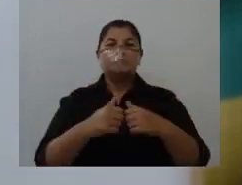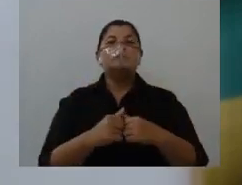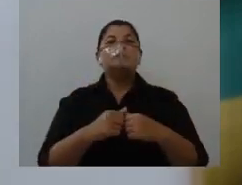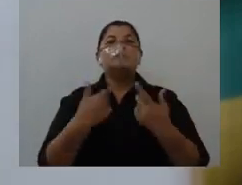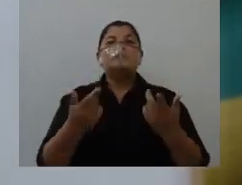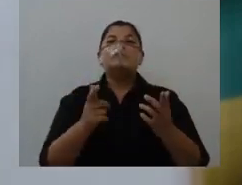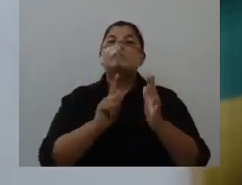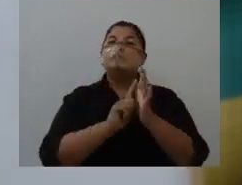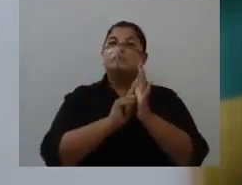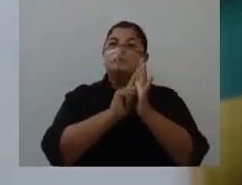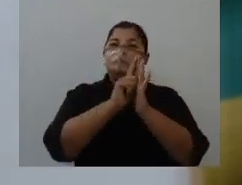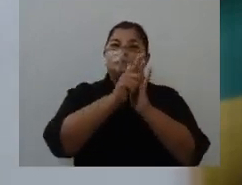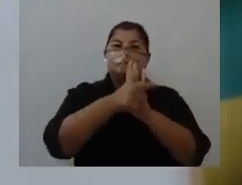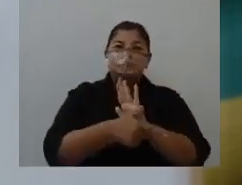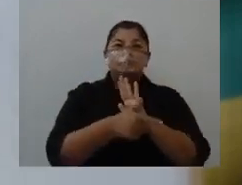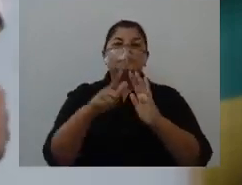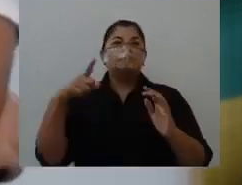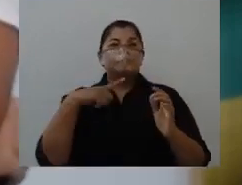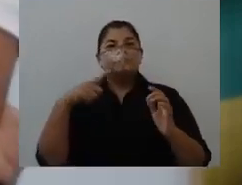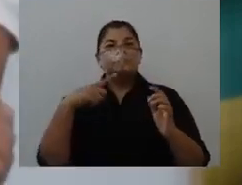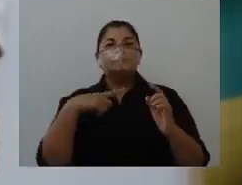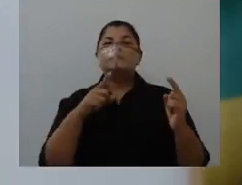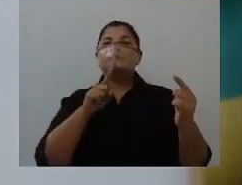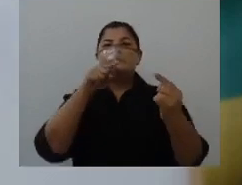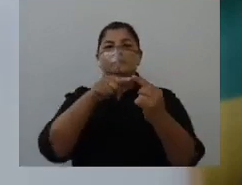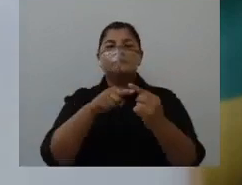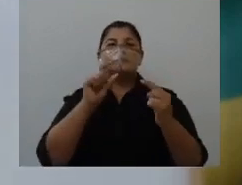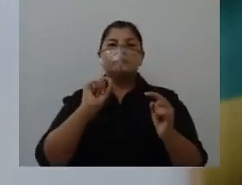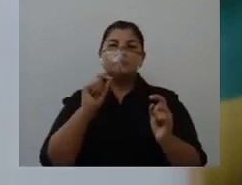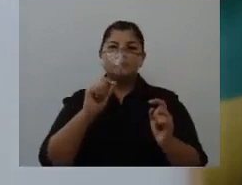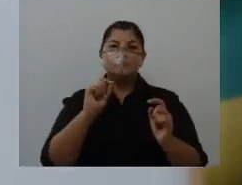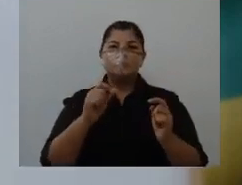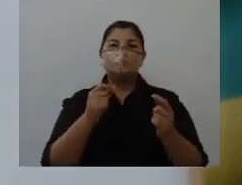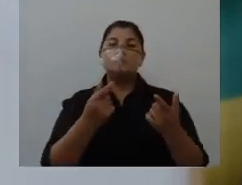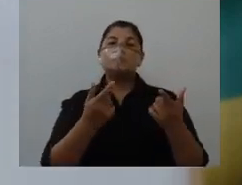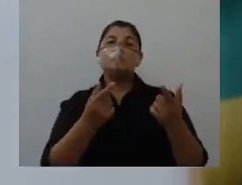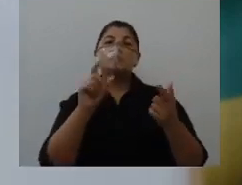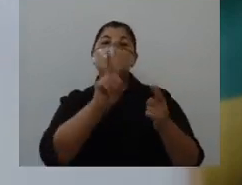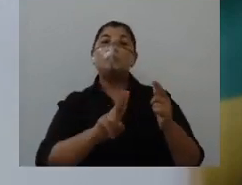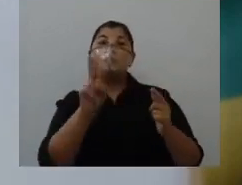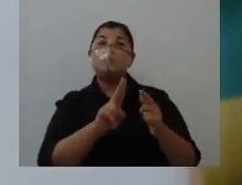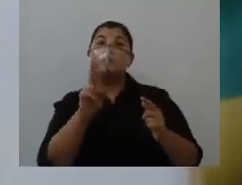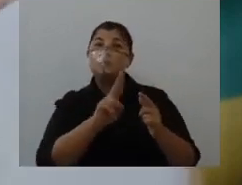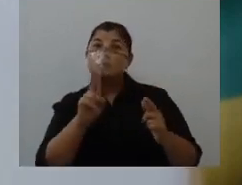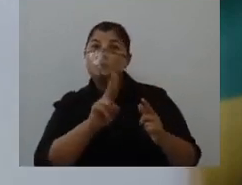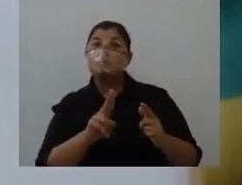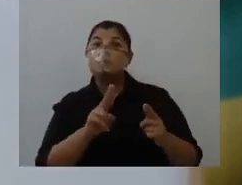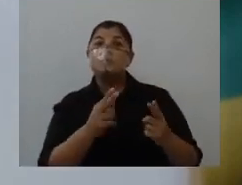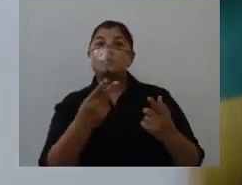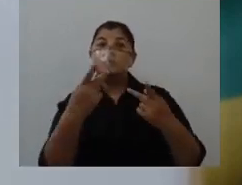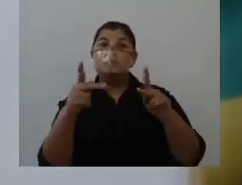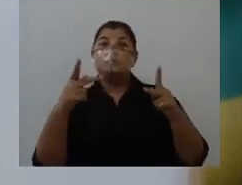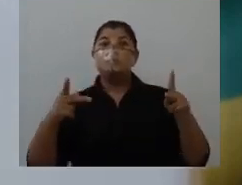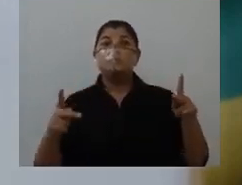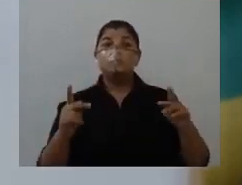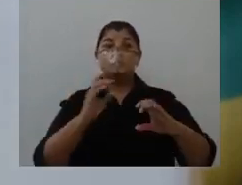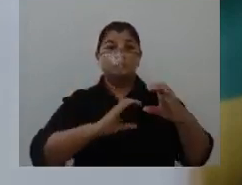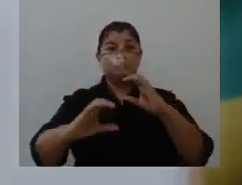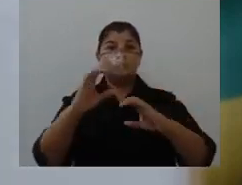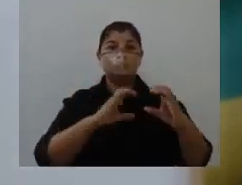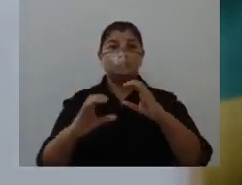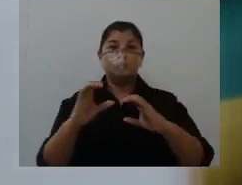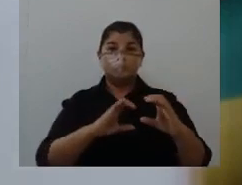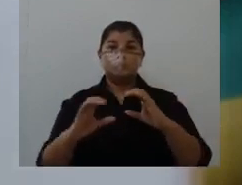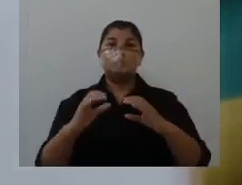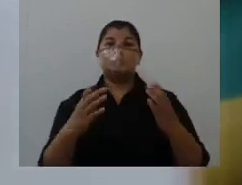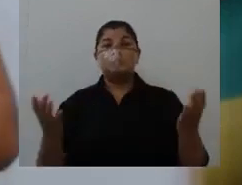gênero, Luiz? O gênero ele é identificado de acordo com a sua situação de uso. sua situação de comunicação. Por